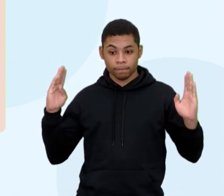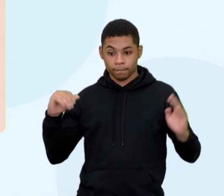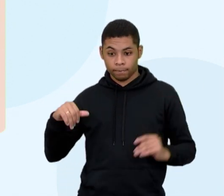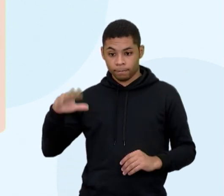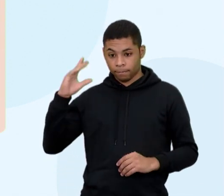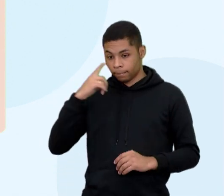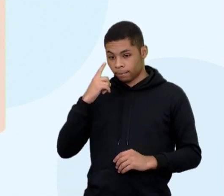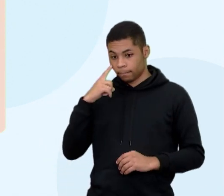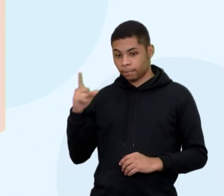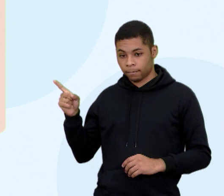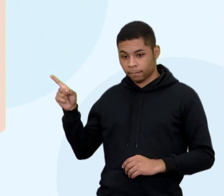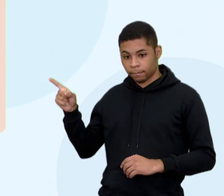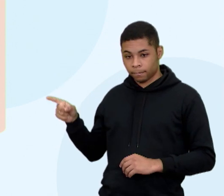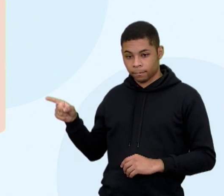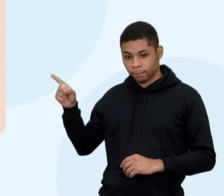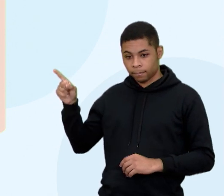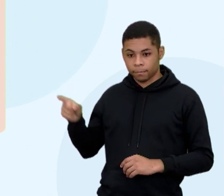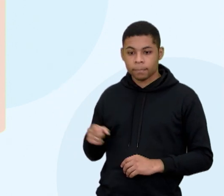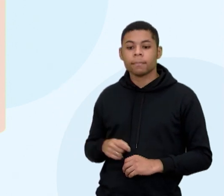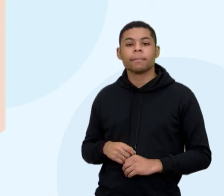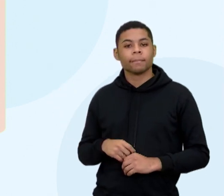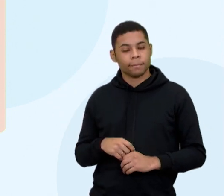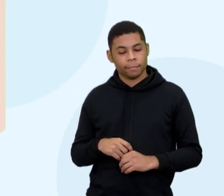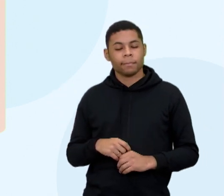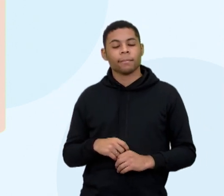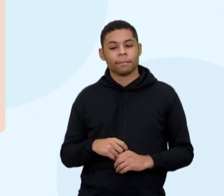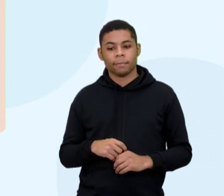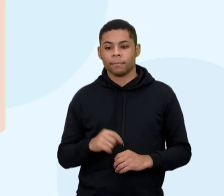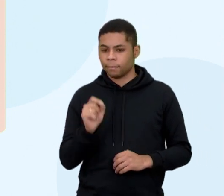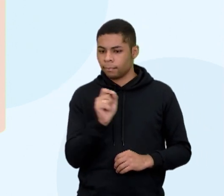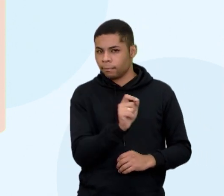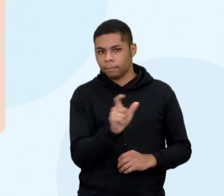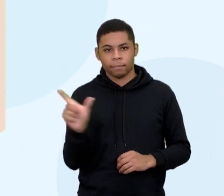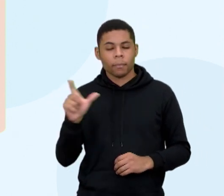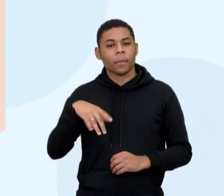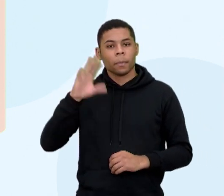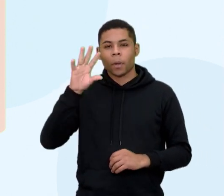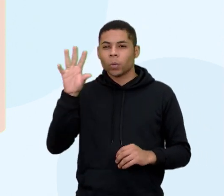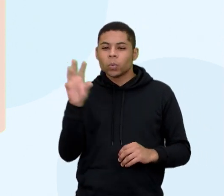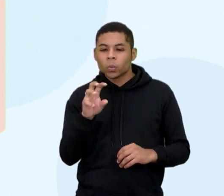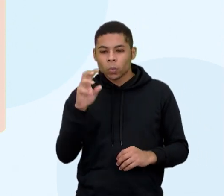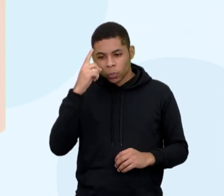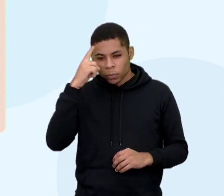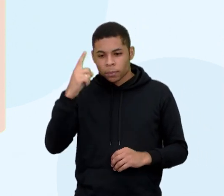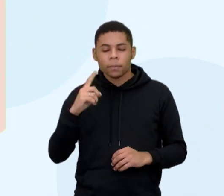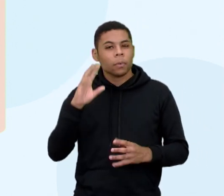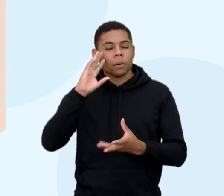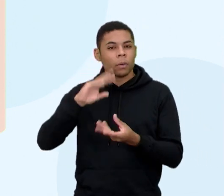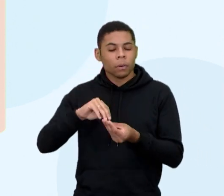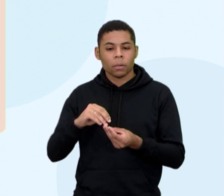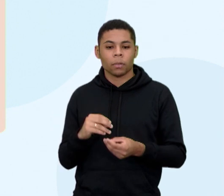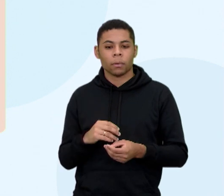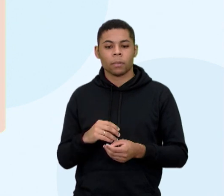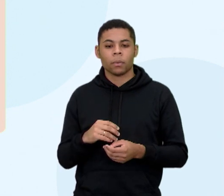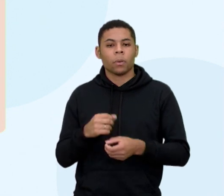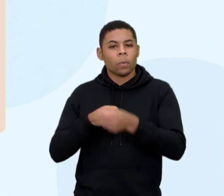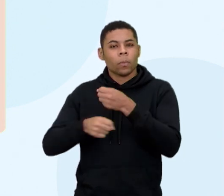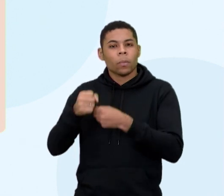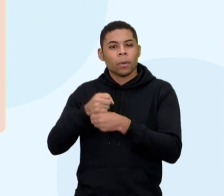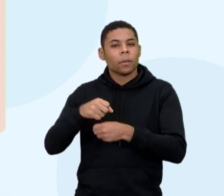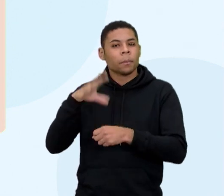começa a observar que há um aumento considerável da faixa mais escura, né? Ou seja, do ano mais recente, que é o